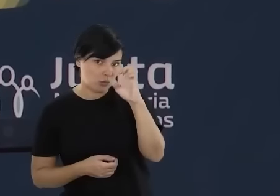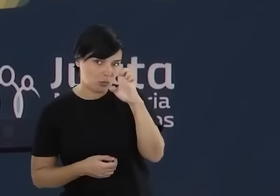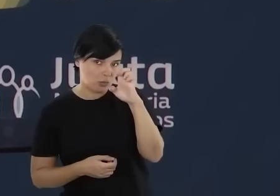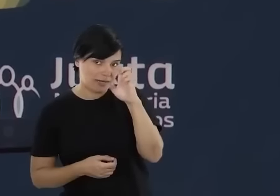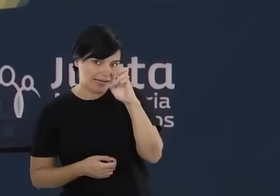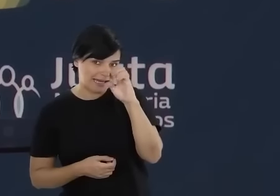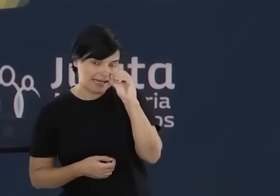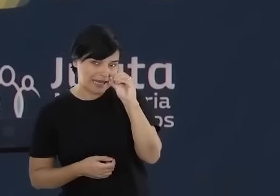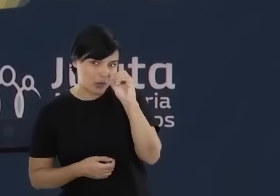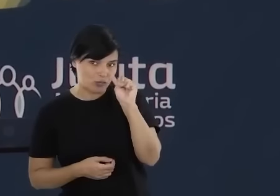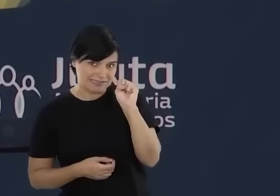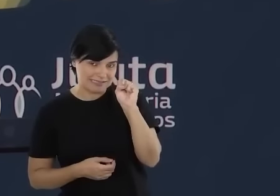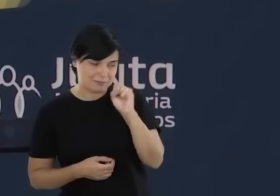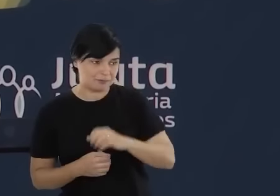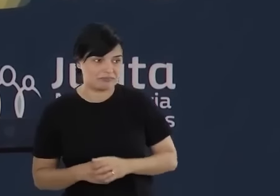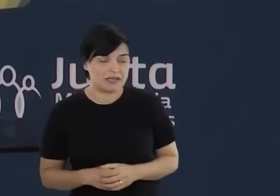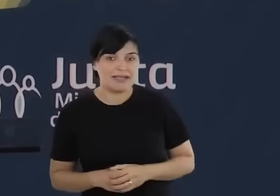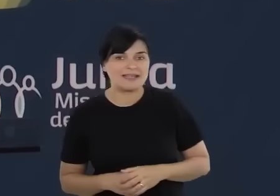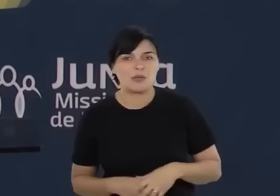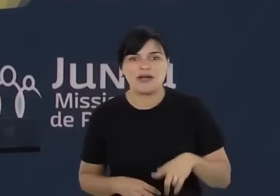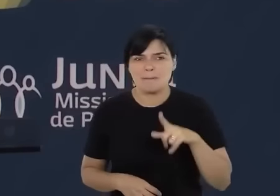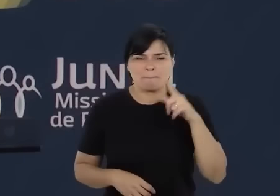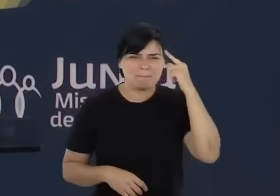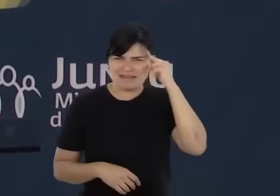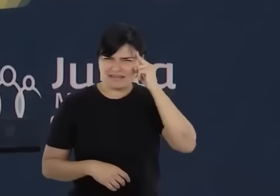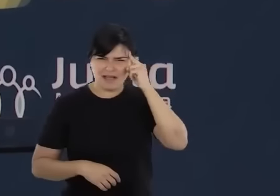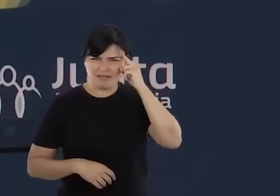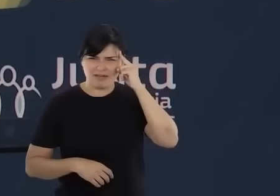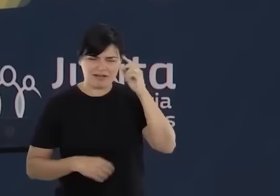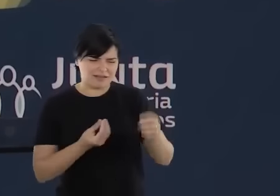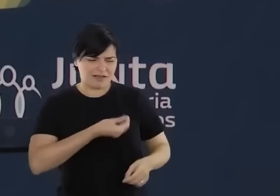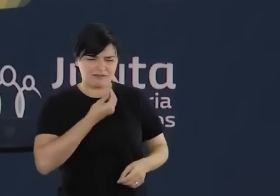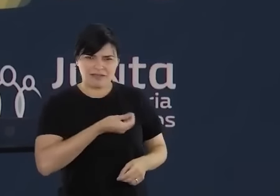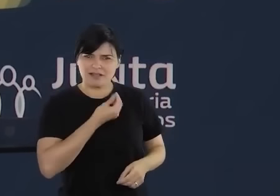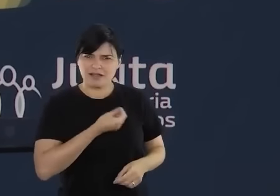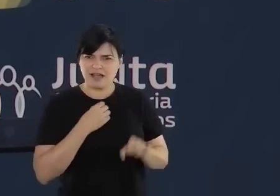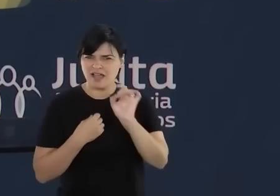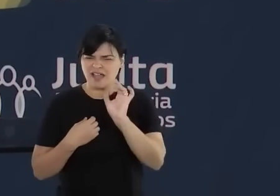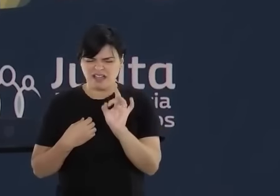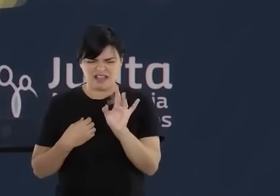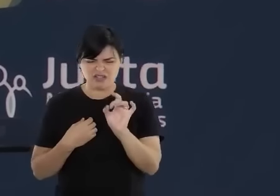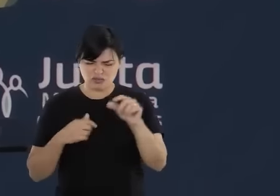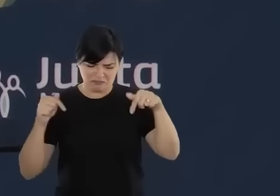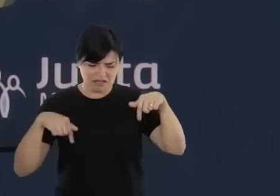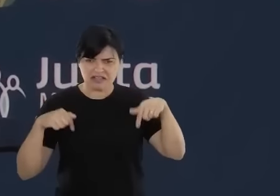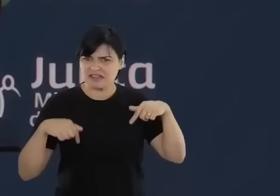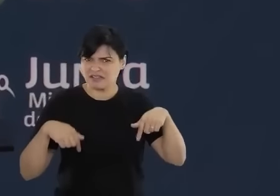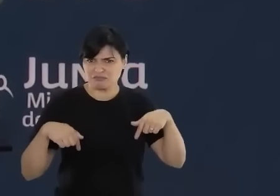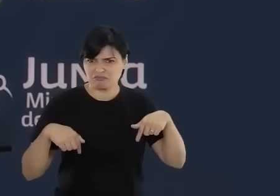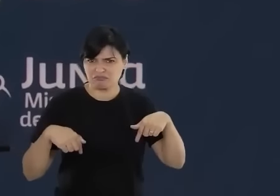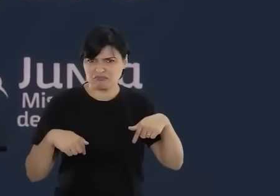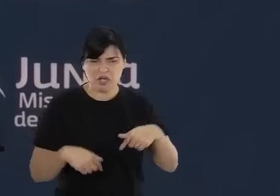tinha amanhã não tinha futuro não tinha eternidade a vida era apenas material e então o lema deles era esse